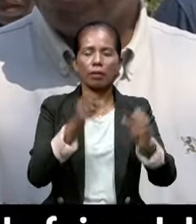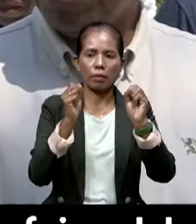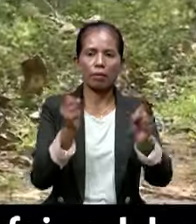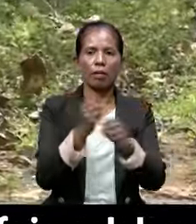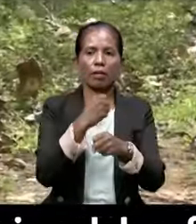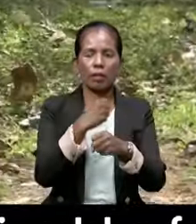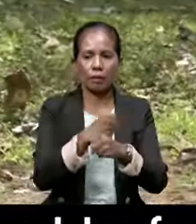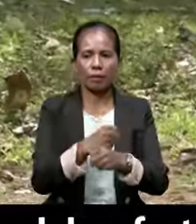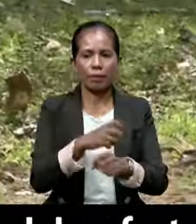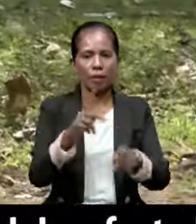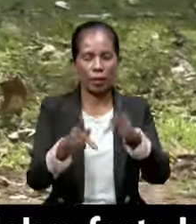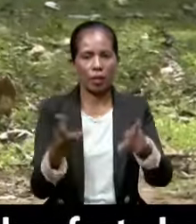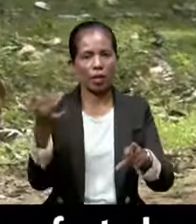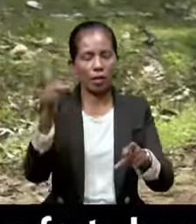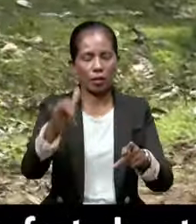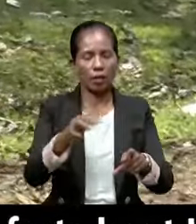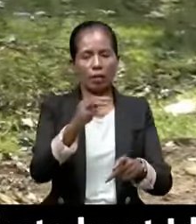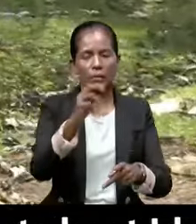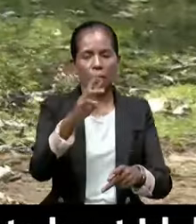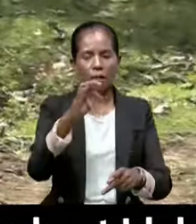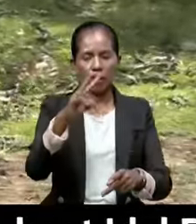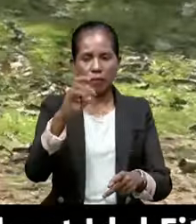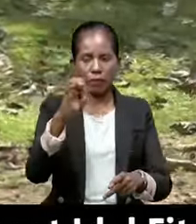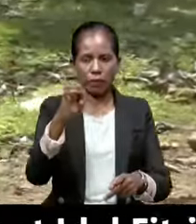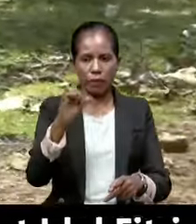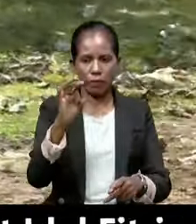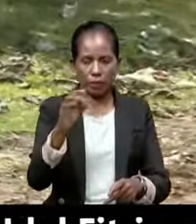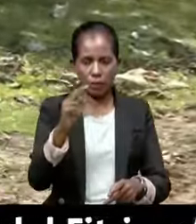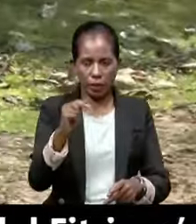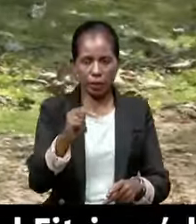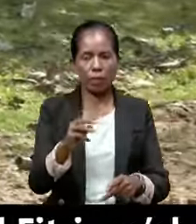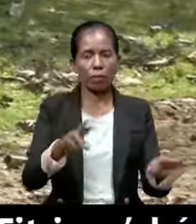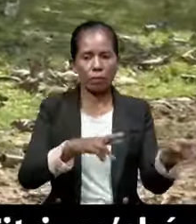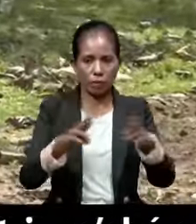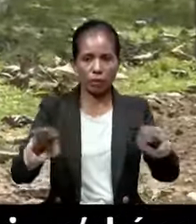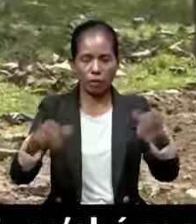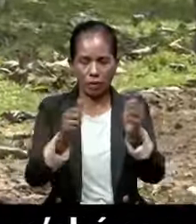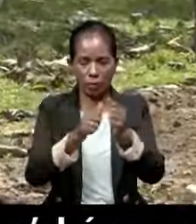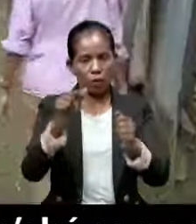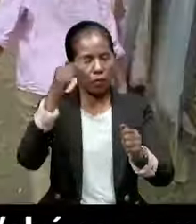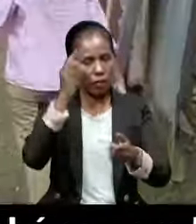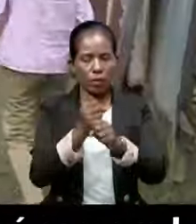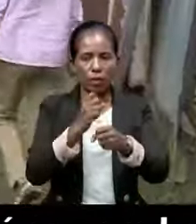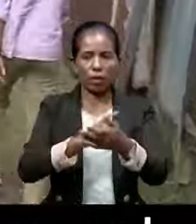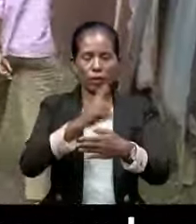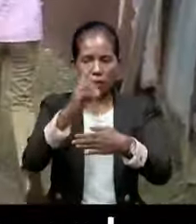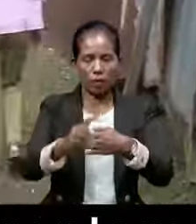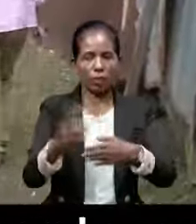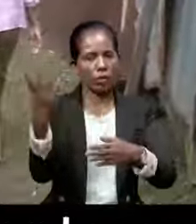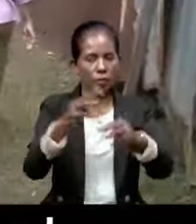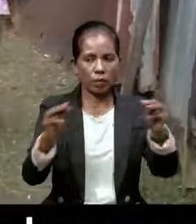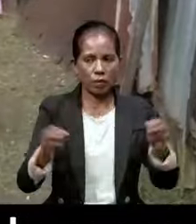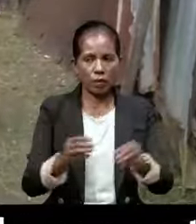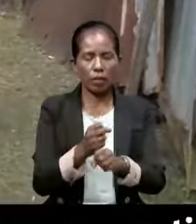realiza. Comunidade afetada Marfim dos Santos, pronto coopera o governo, o de halo desenvolvimento e em município, Liliu Ato